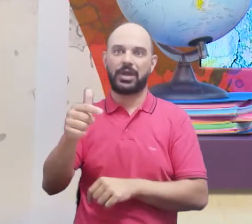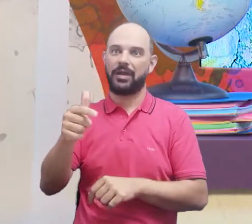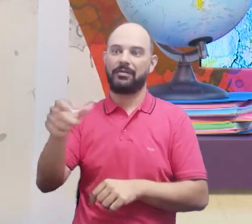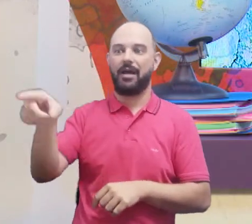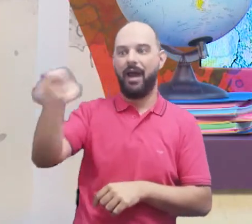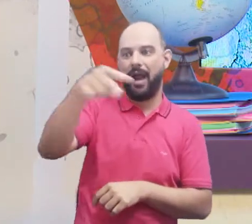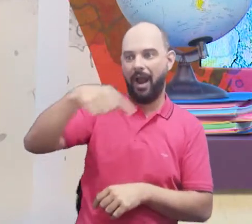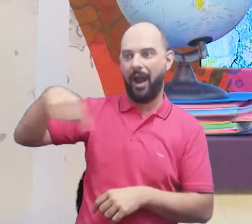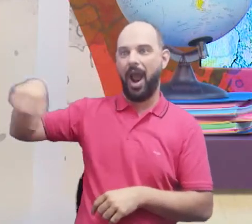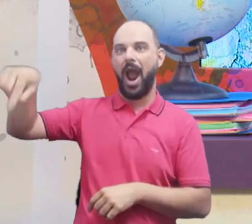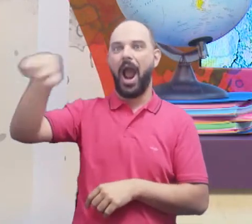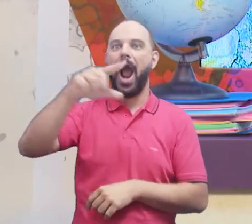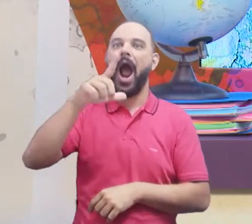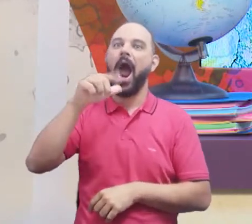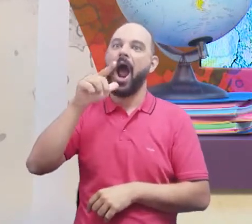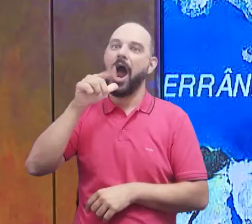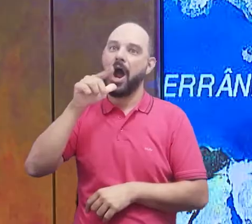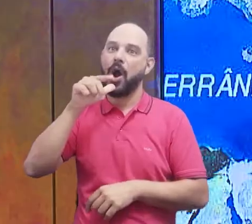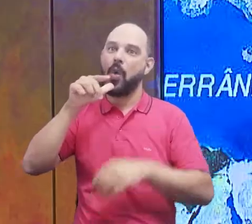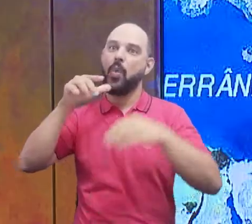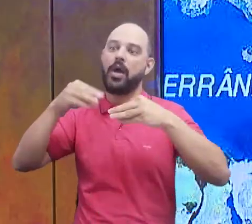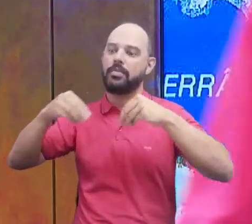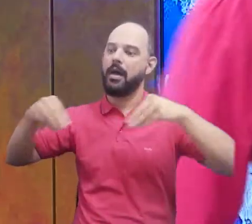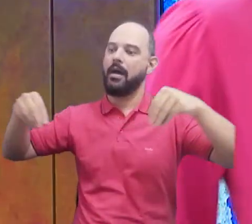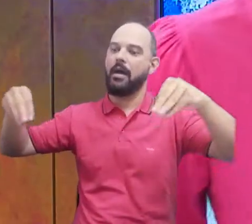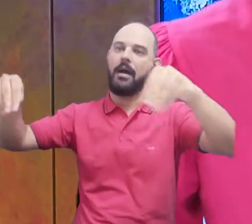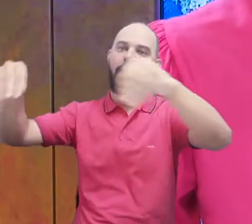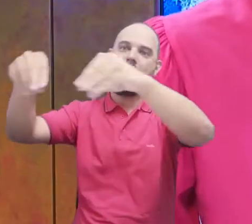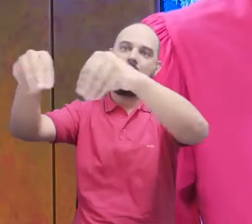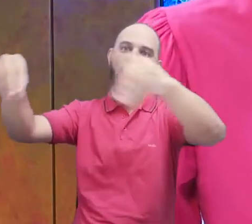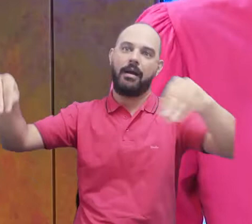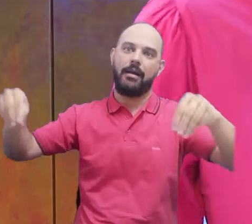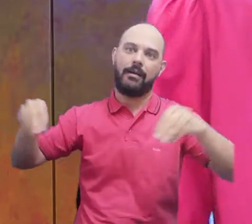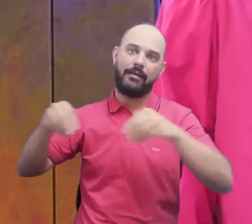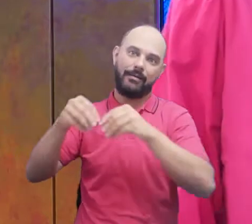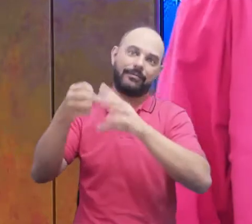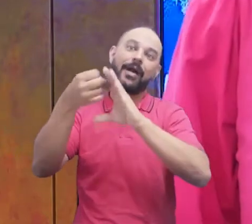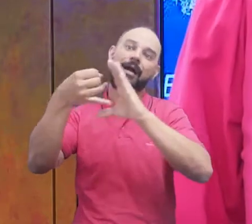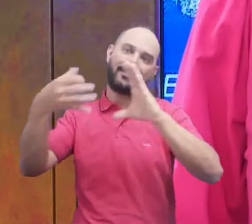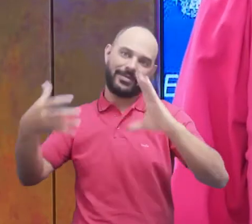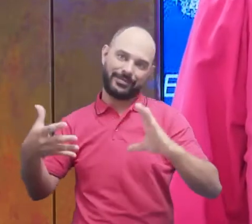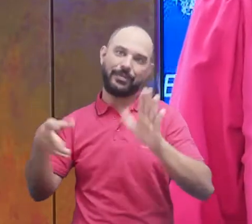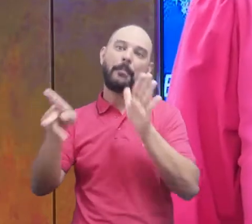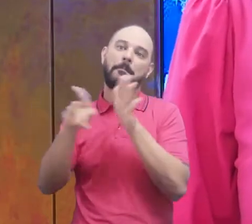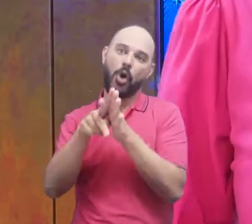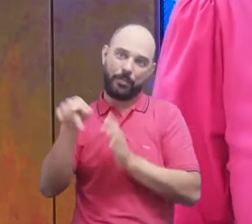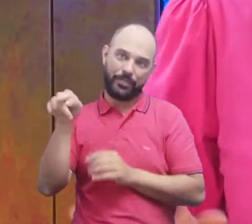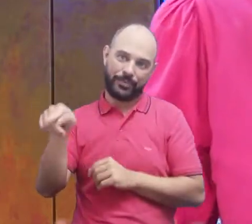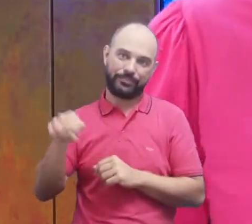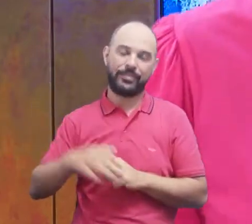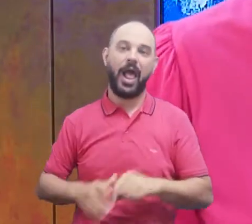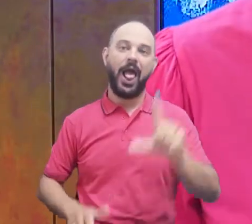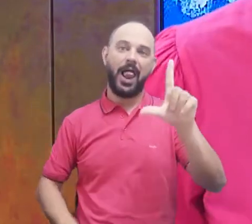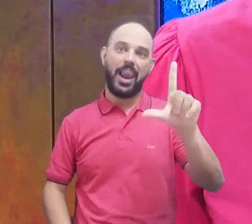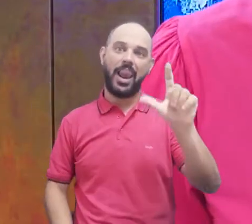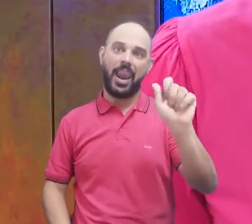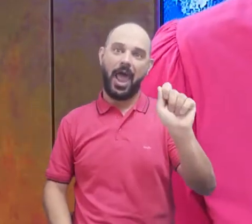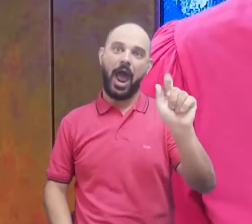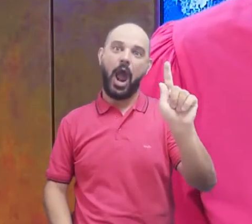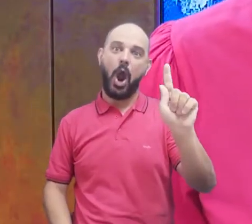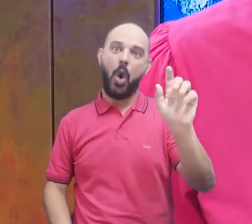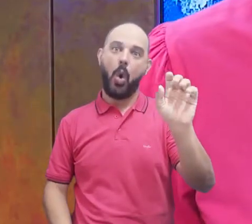terra. Outra característica. Já as lagoas costumam ser resultados de fenômenos